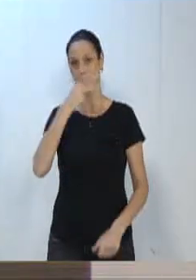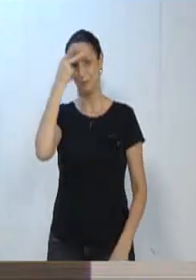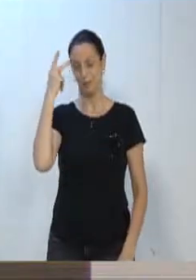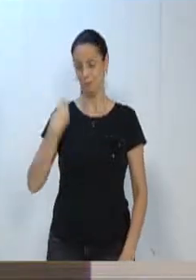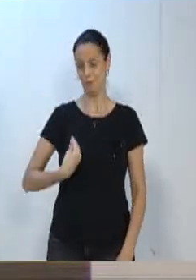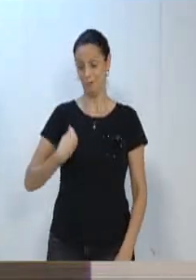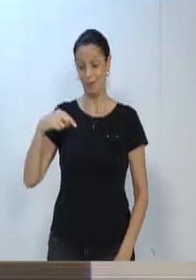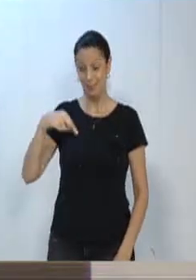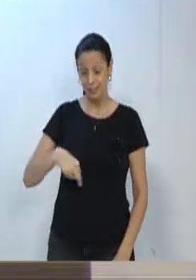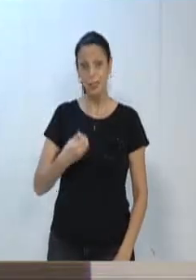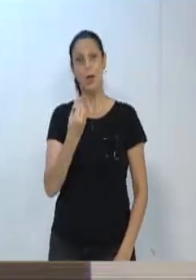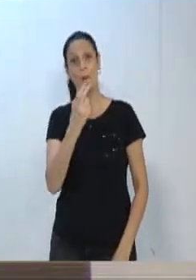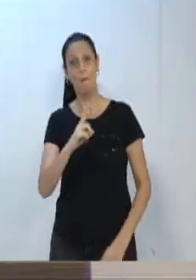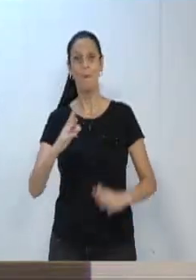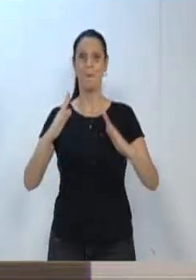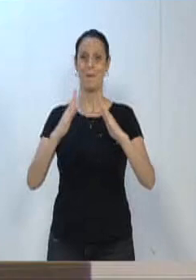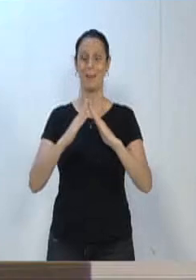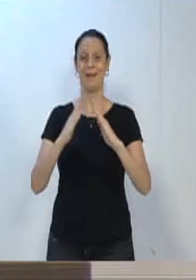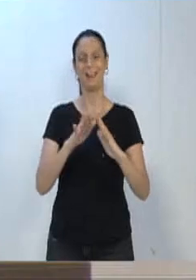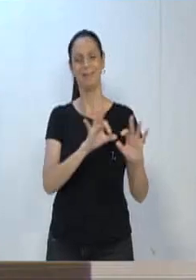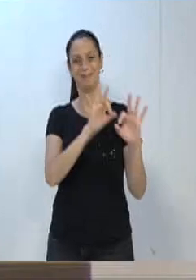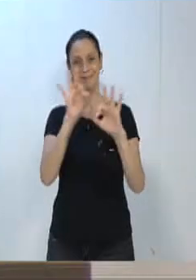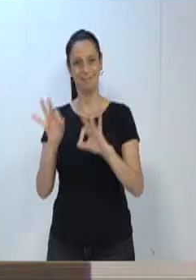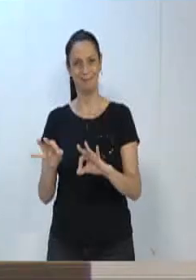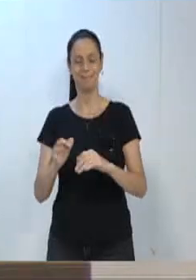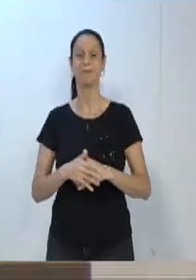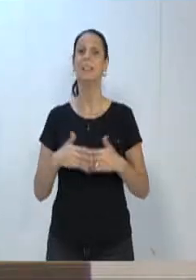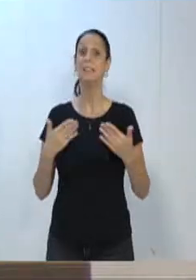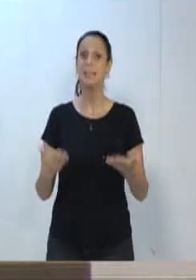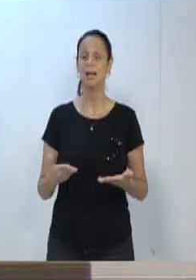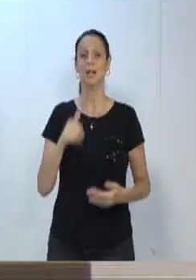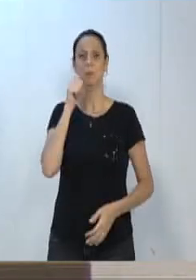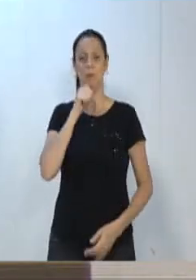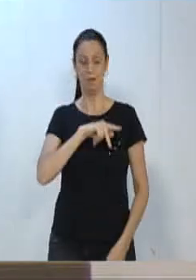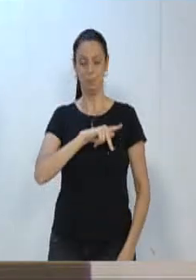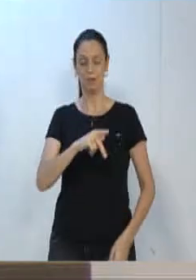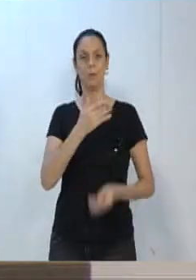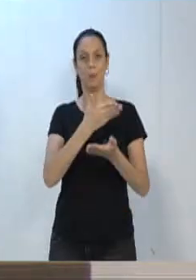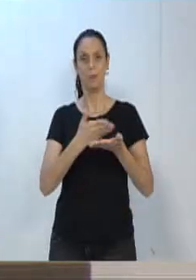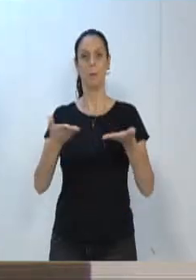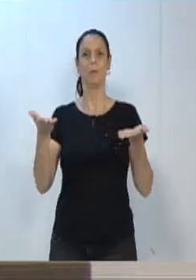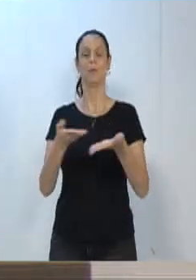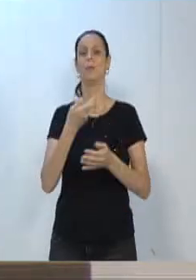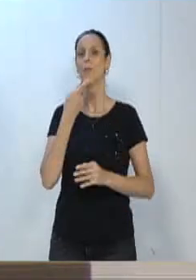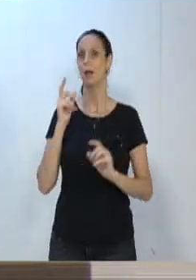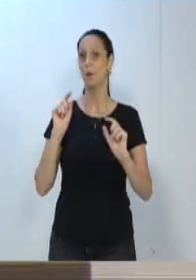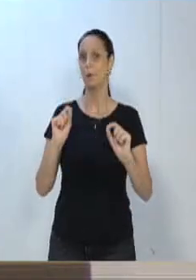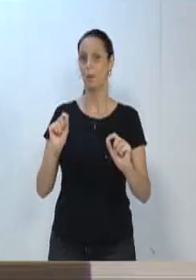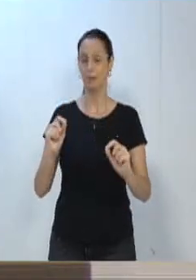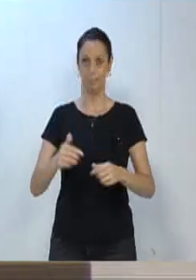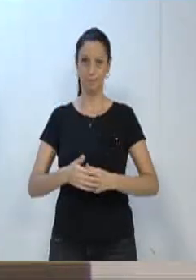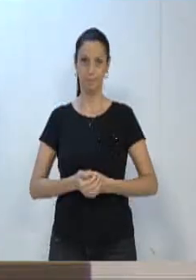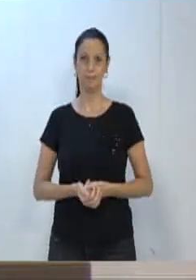suas residências. Senhora presidente, eu quero começar a minha fala hoje